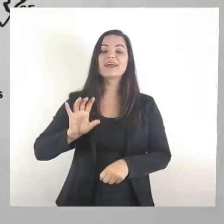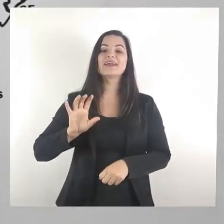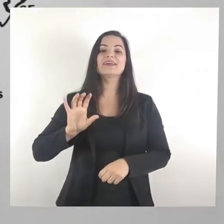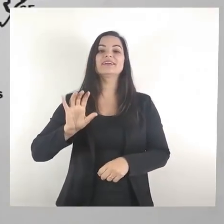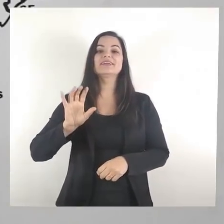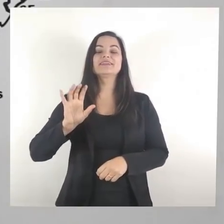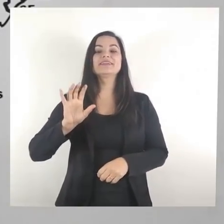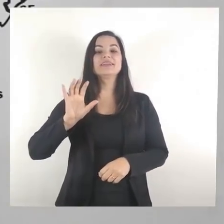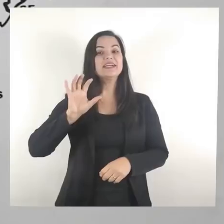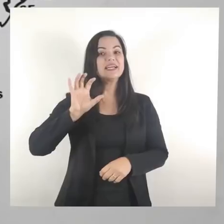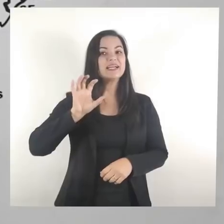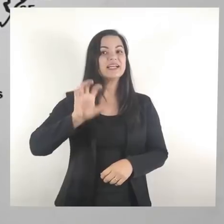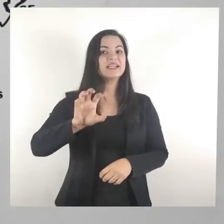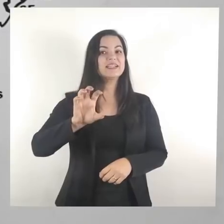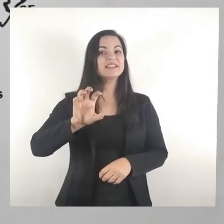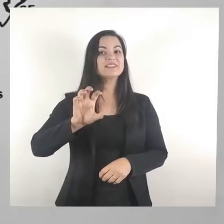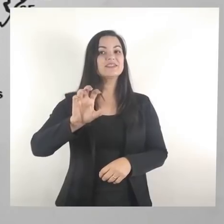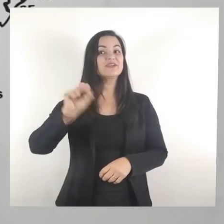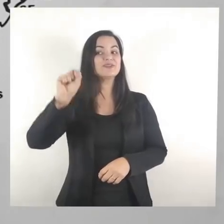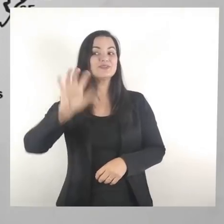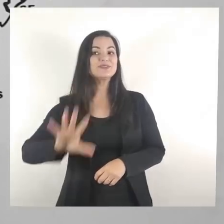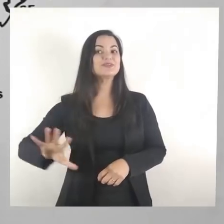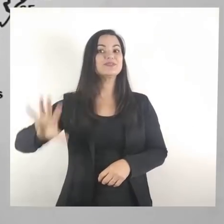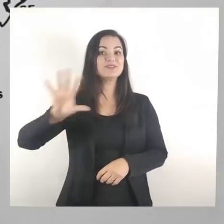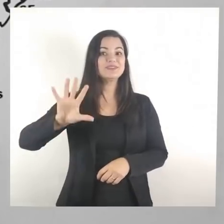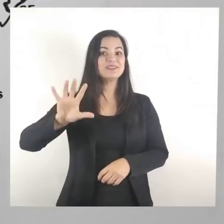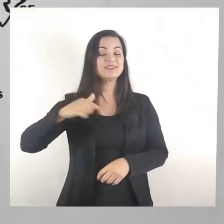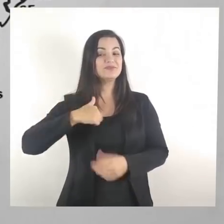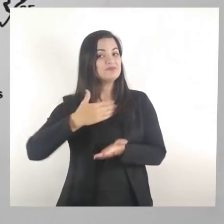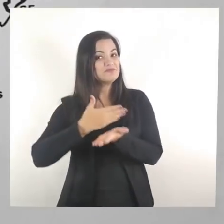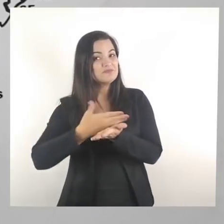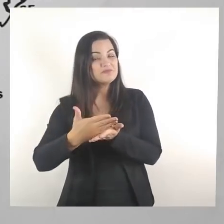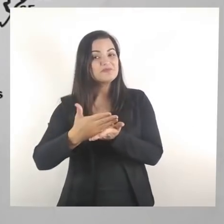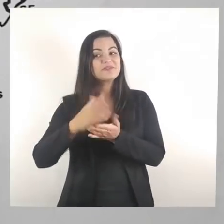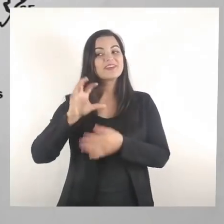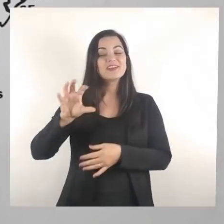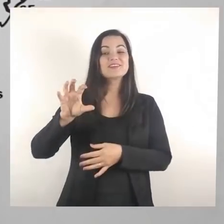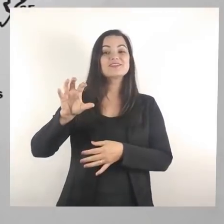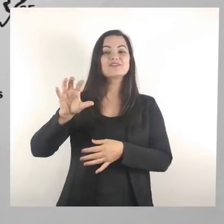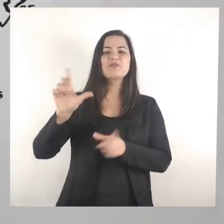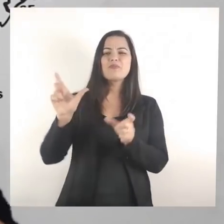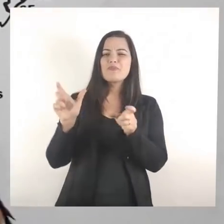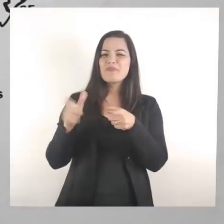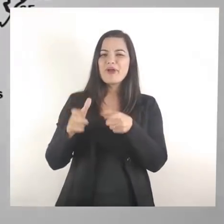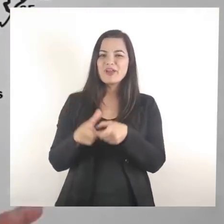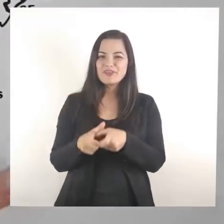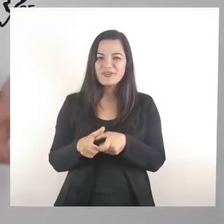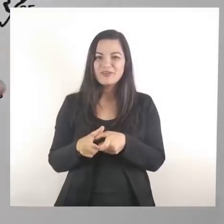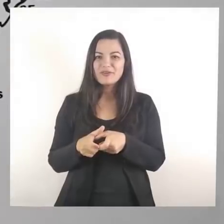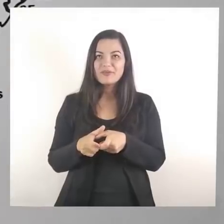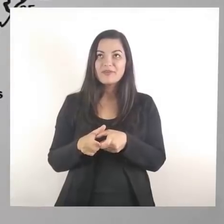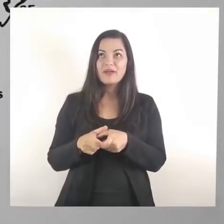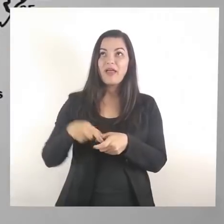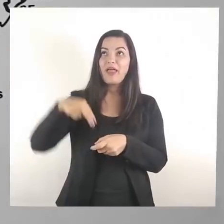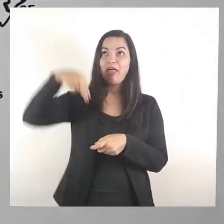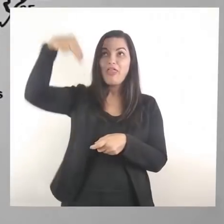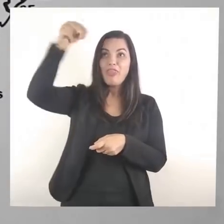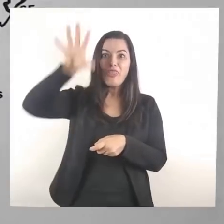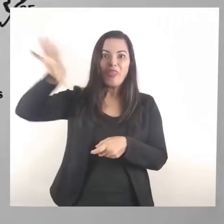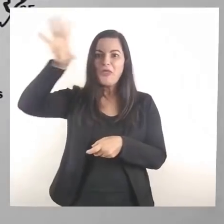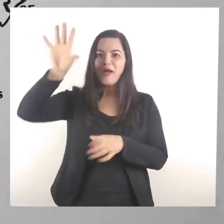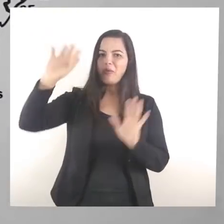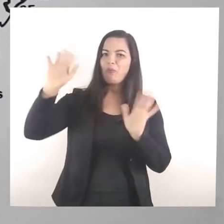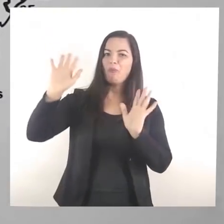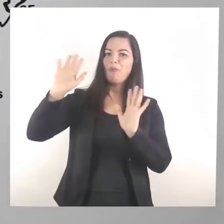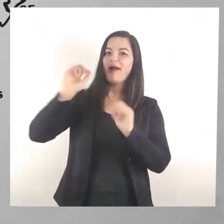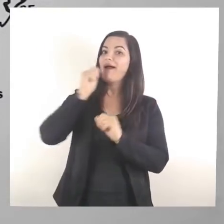região sudeste. Comecei bem com a região menorzinha aí, não fui lá para a região nordeste com